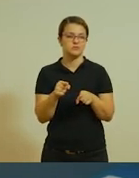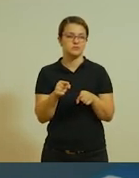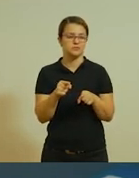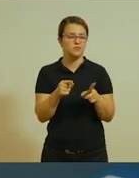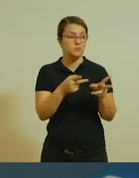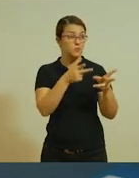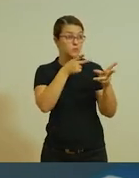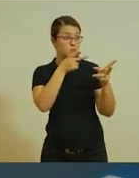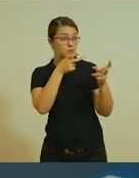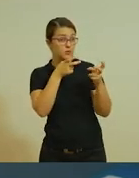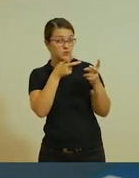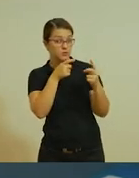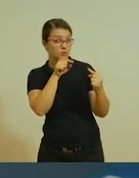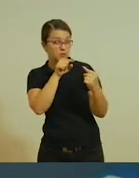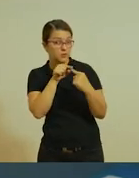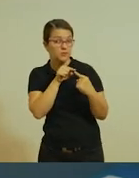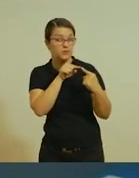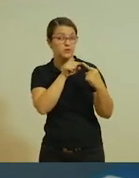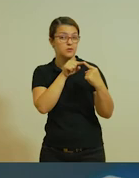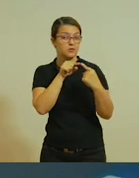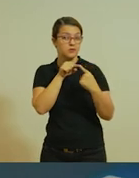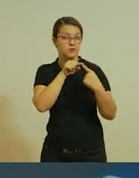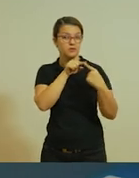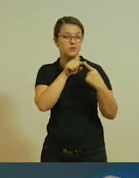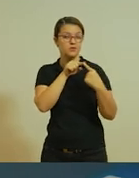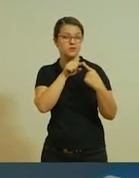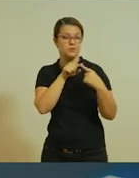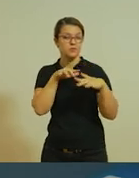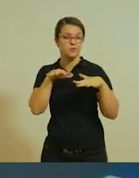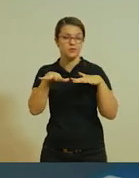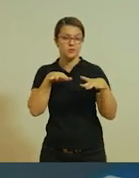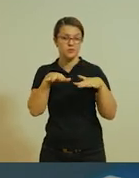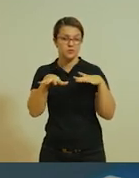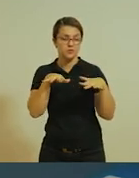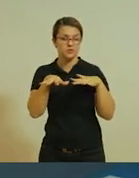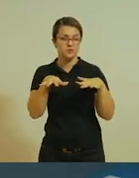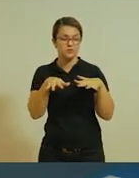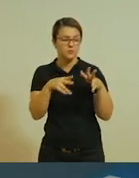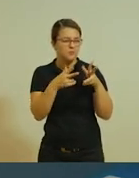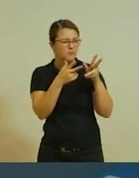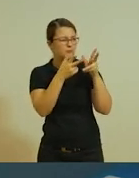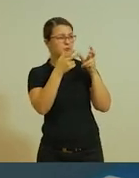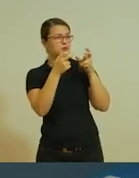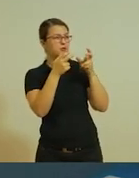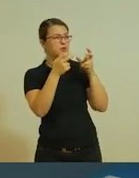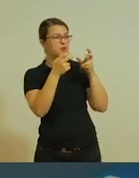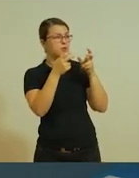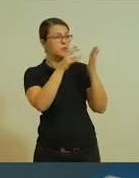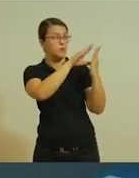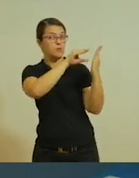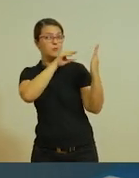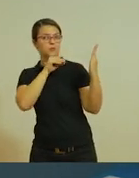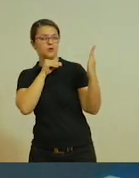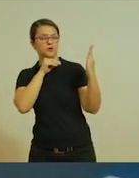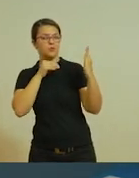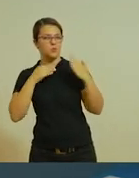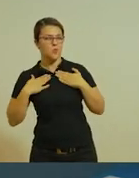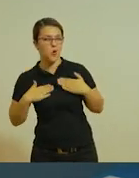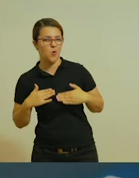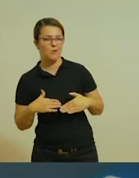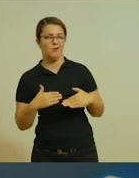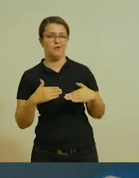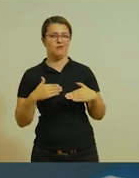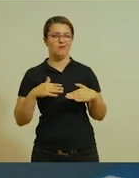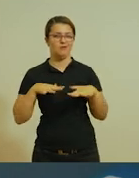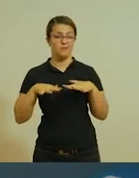essa autoimagem dela se colocando no universo, né? Isso é muito importante, ela ver esse movimento e tentar reproduzir.